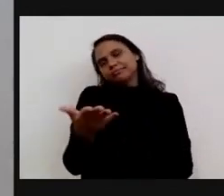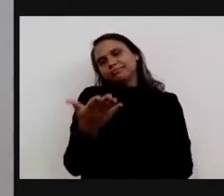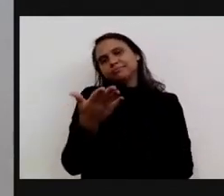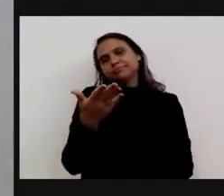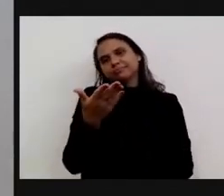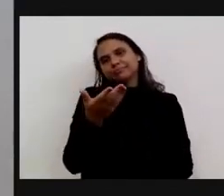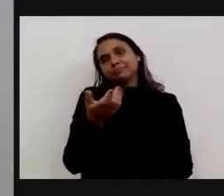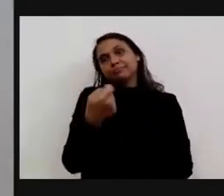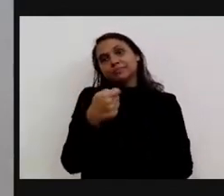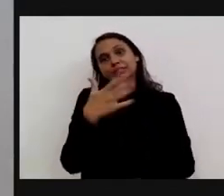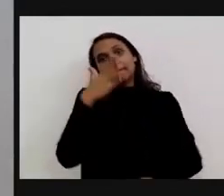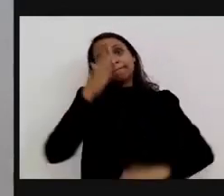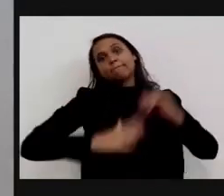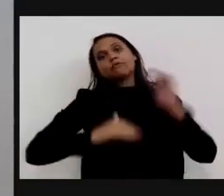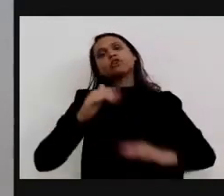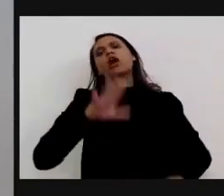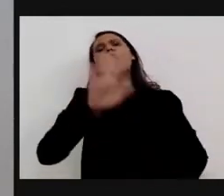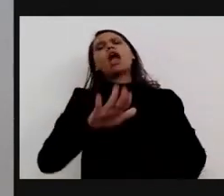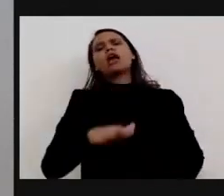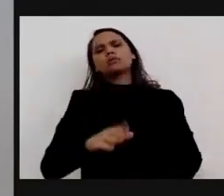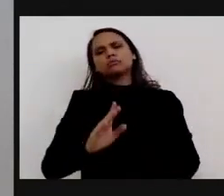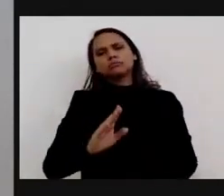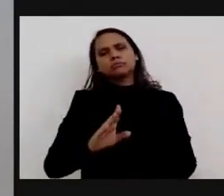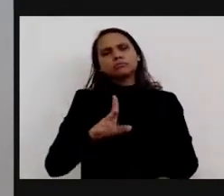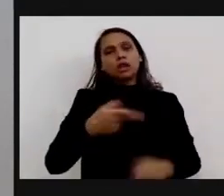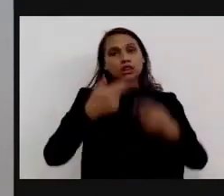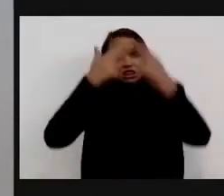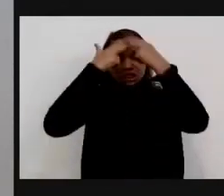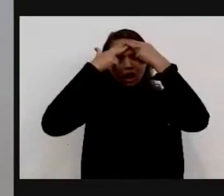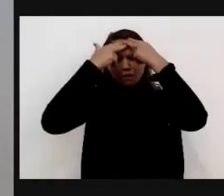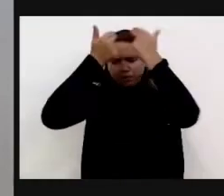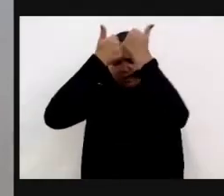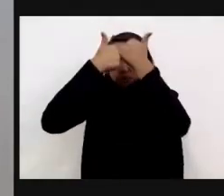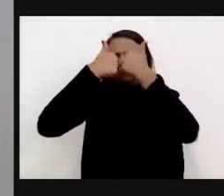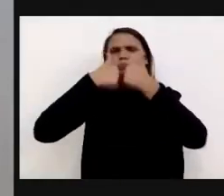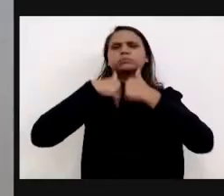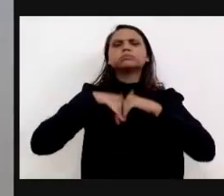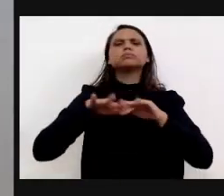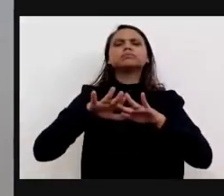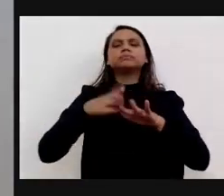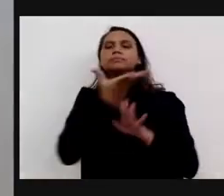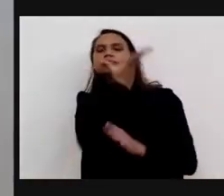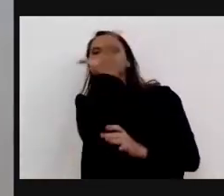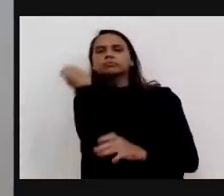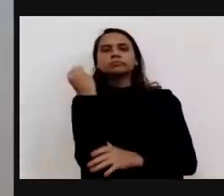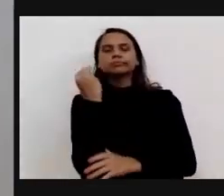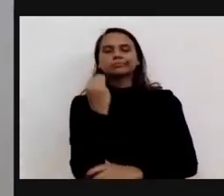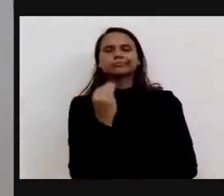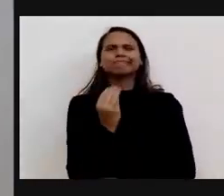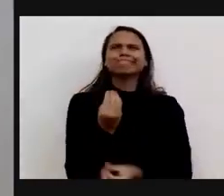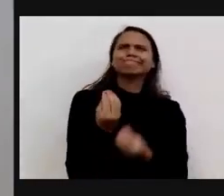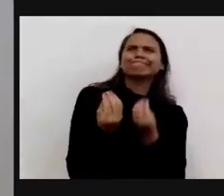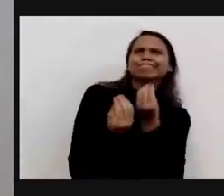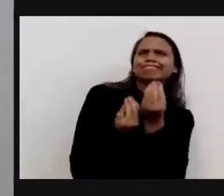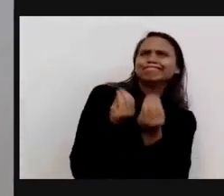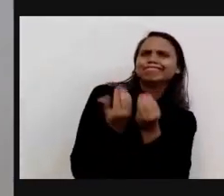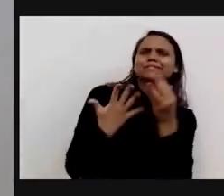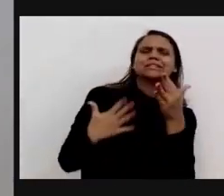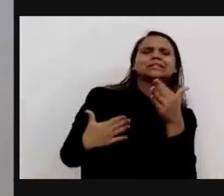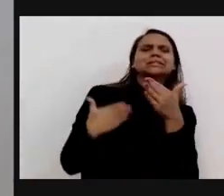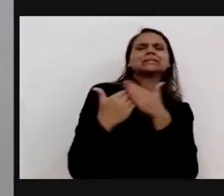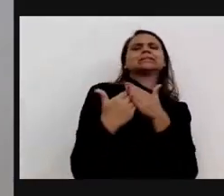E engula aí o seu trauma isso não é viável como é que você vê Maria esses limites assim